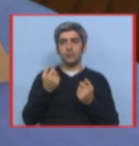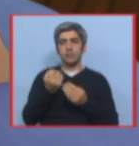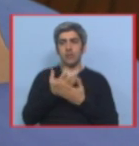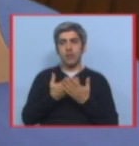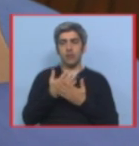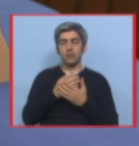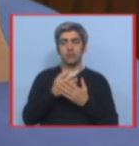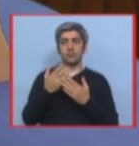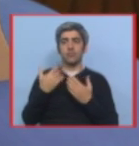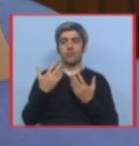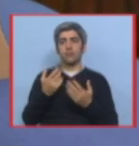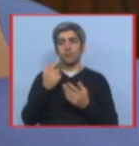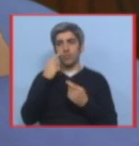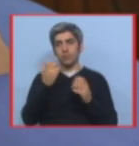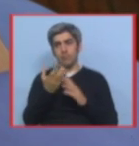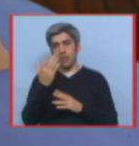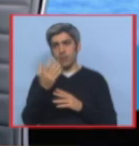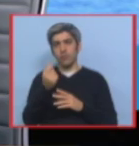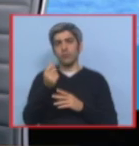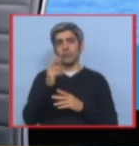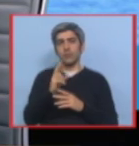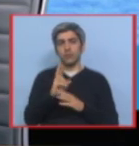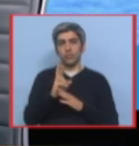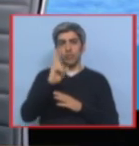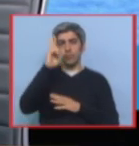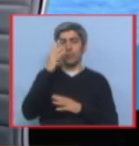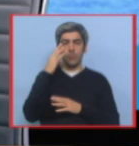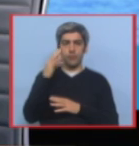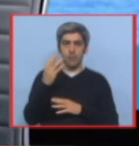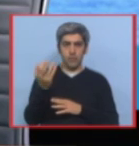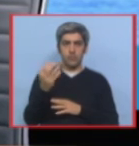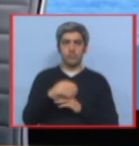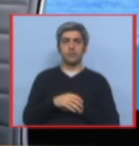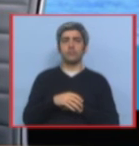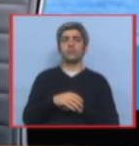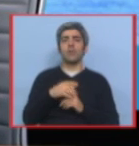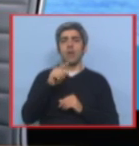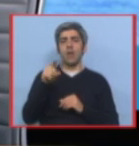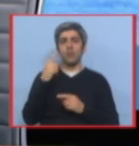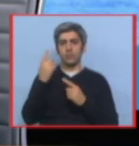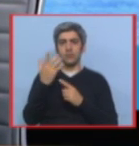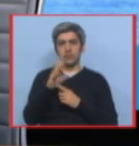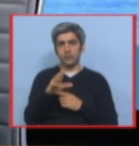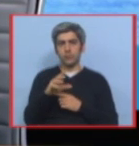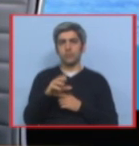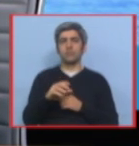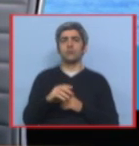funcionar. Quanto menor a oferta, maior a procura. O preço sobe, como é óbvio. E temos, neste momento, casos